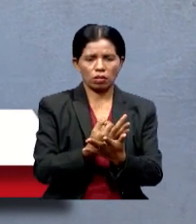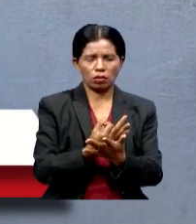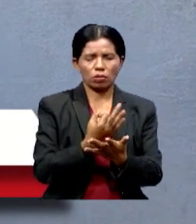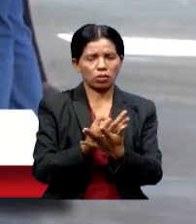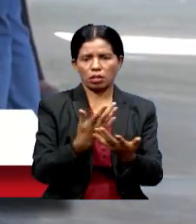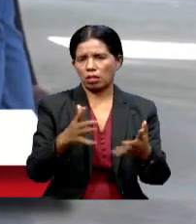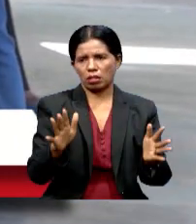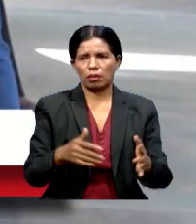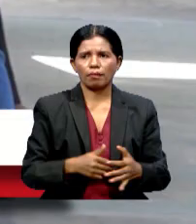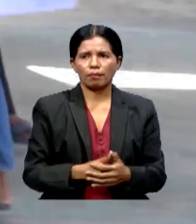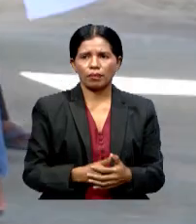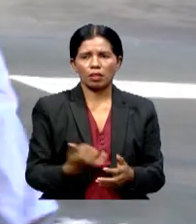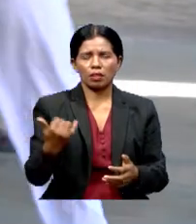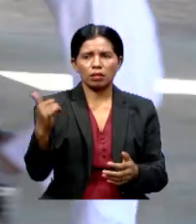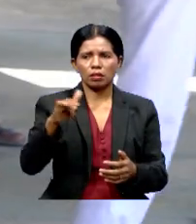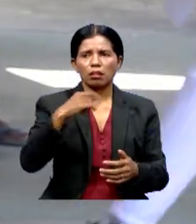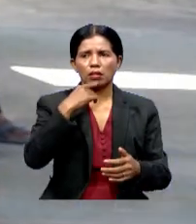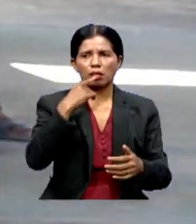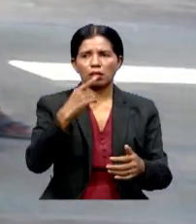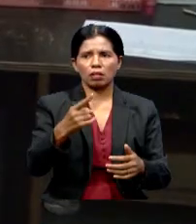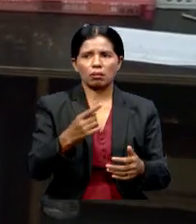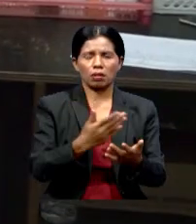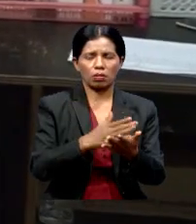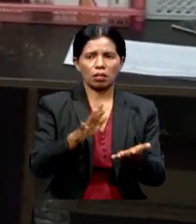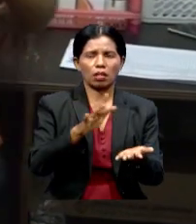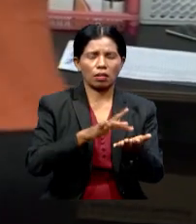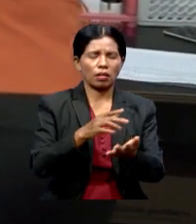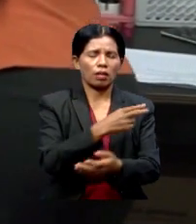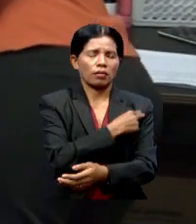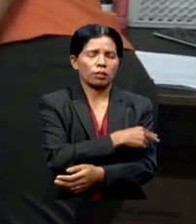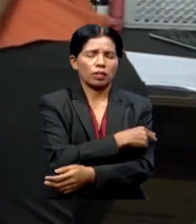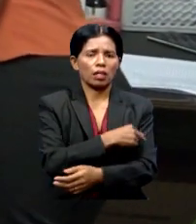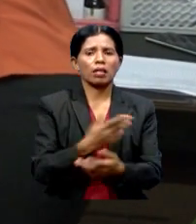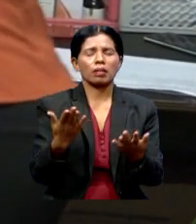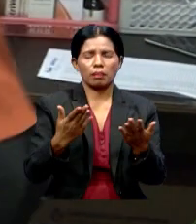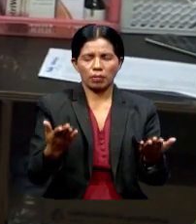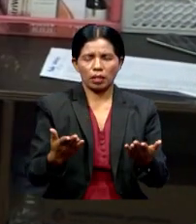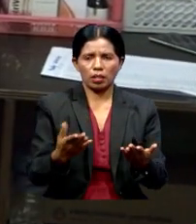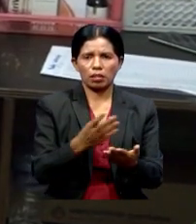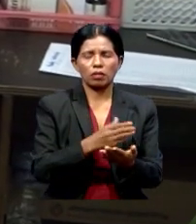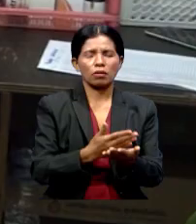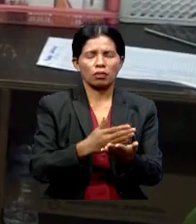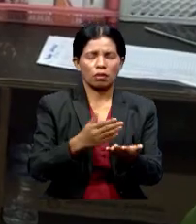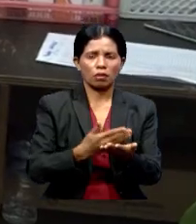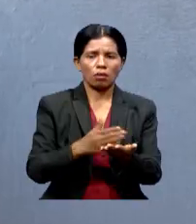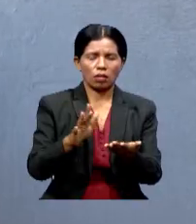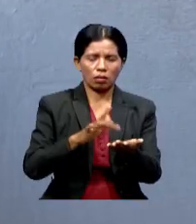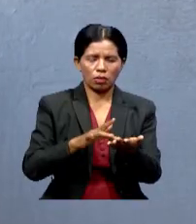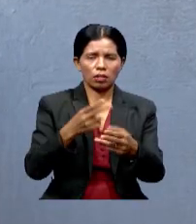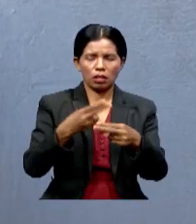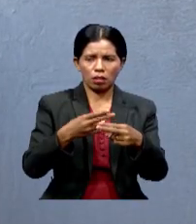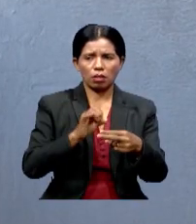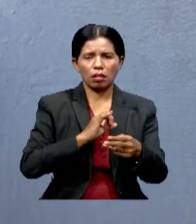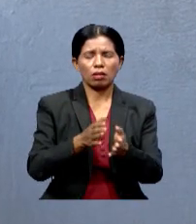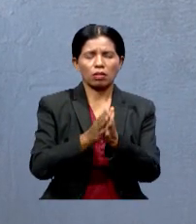suficiente. Sira haruka remba buka re apotek hane bene husu sosa re ter aimoruk sira fonia narang. Hau ni hakarak na